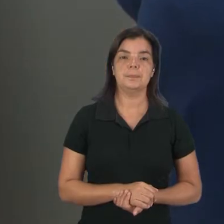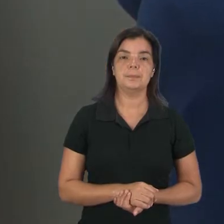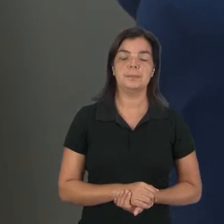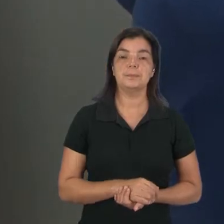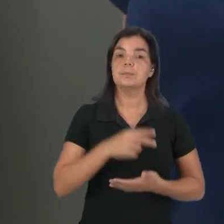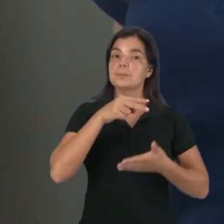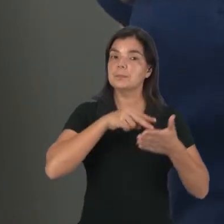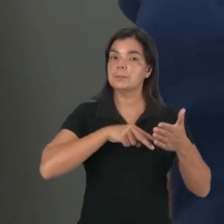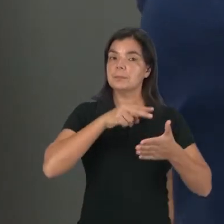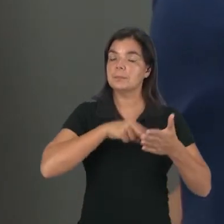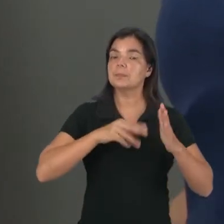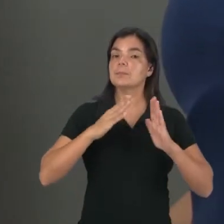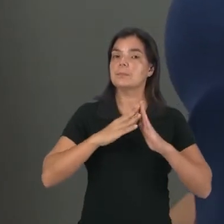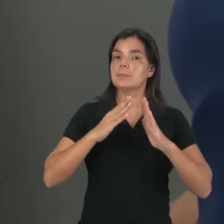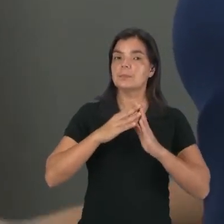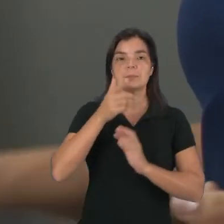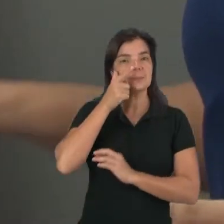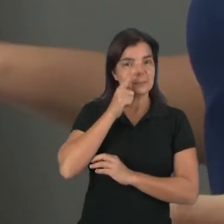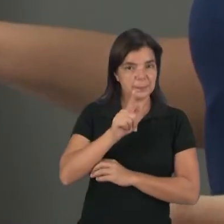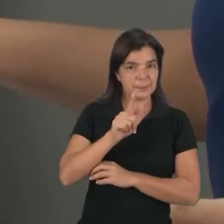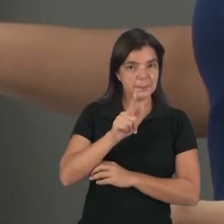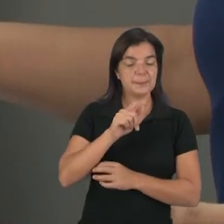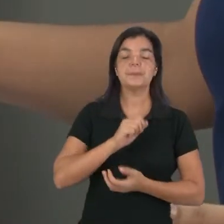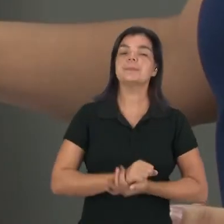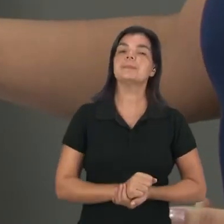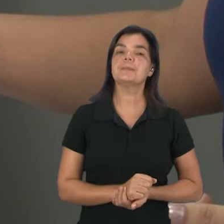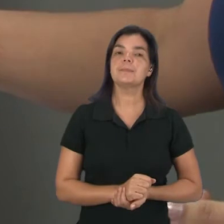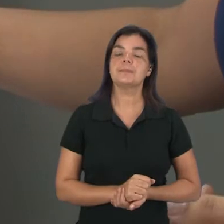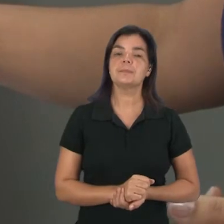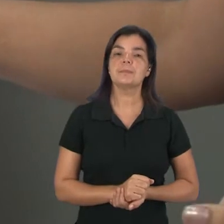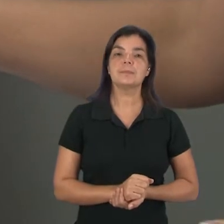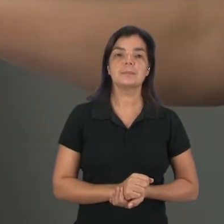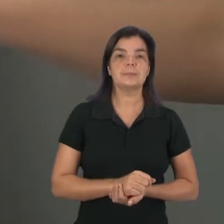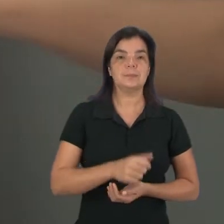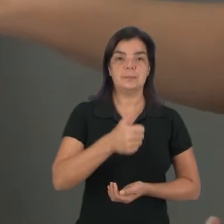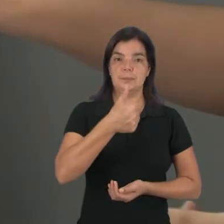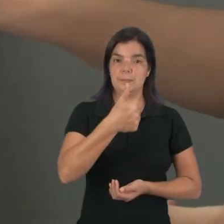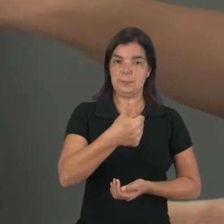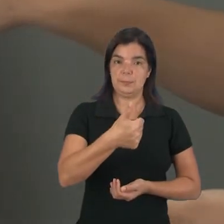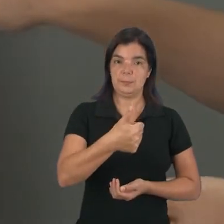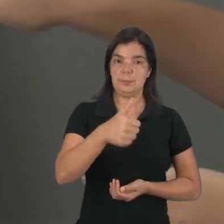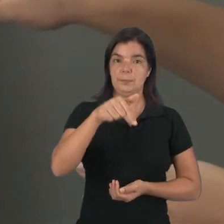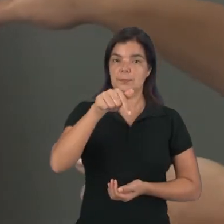Faça a leitura dele aí de casa, conseguiram? Vamos juntos, então.